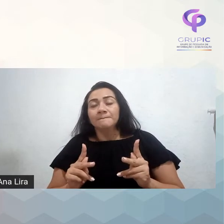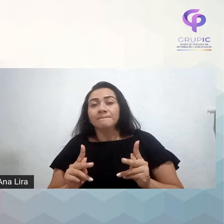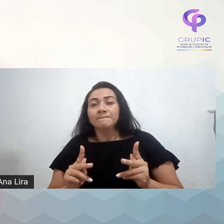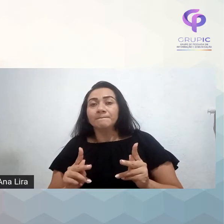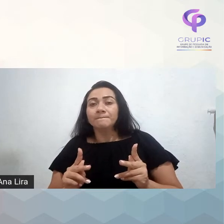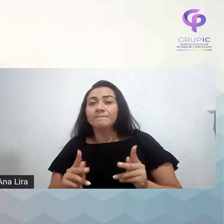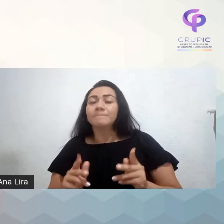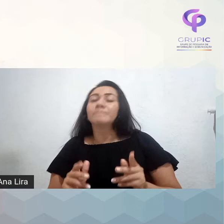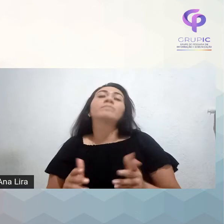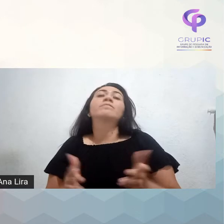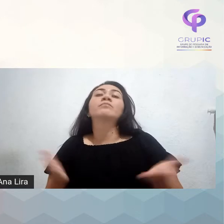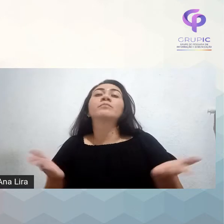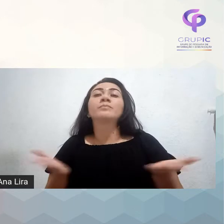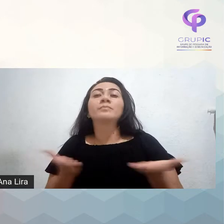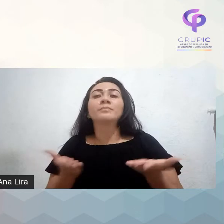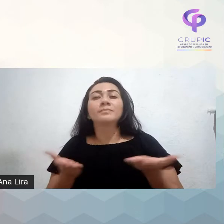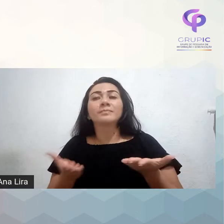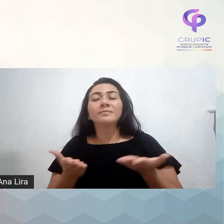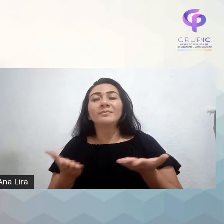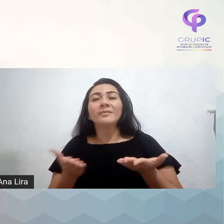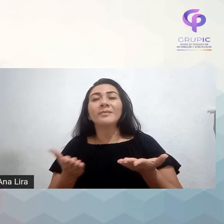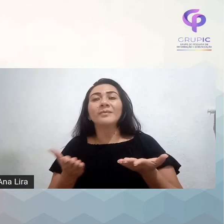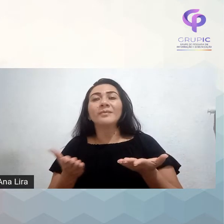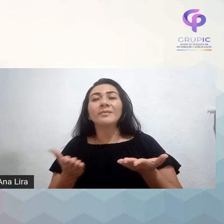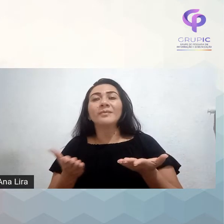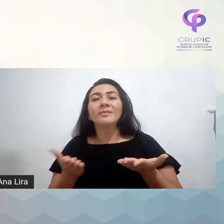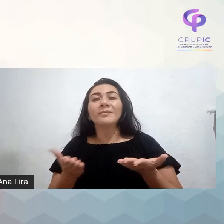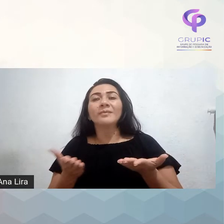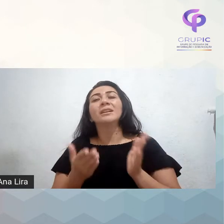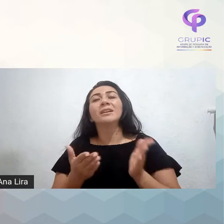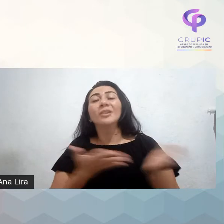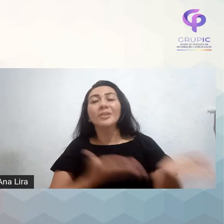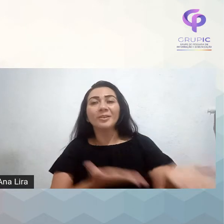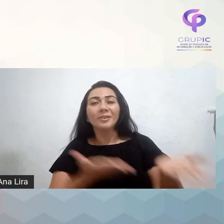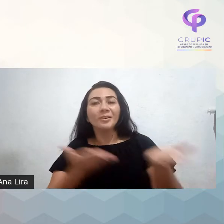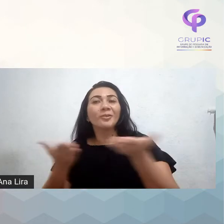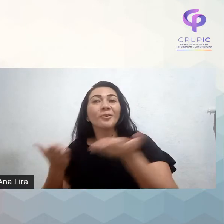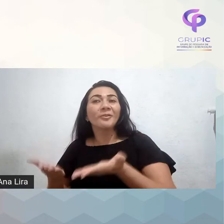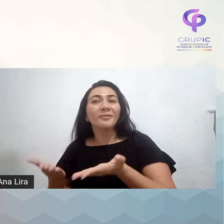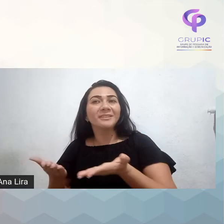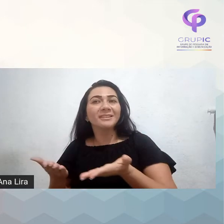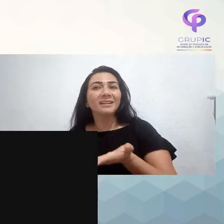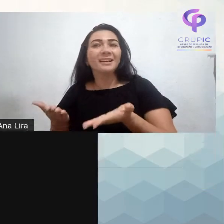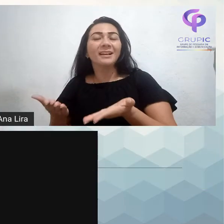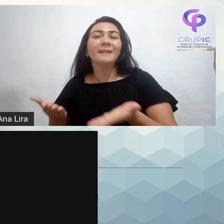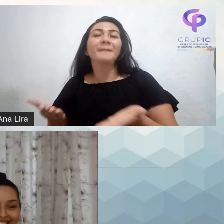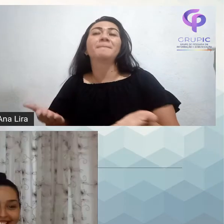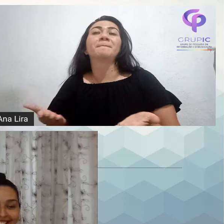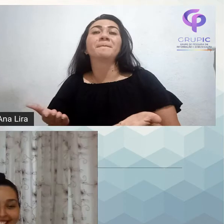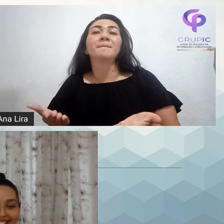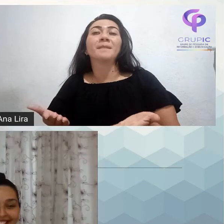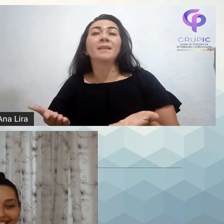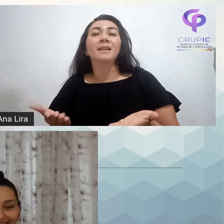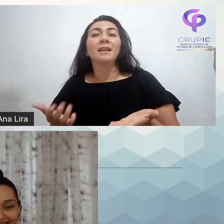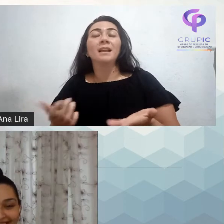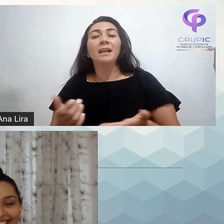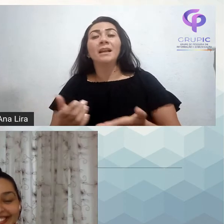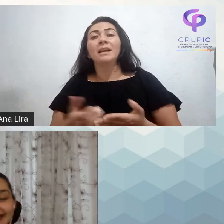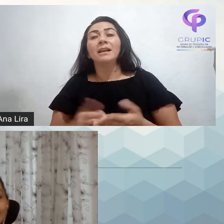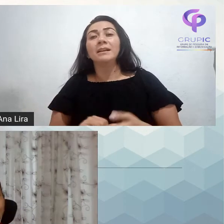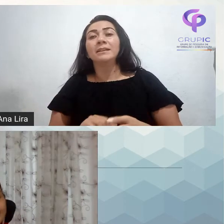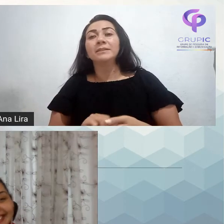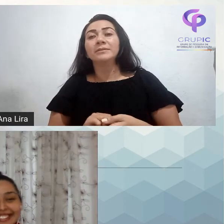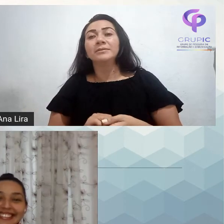sim, vamos chamar a nossa convidada da tarde. Então, eu quero trazer para o nosso estúdio